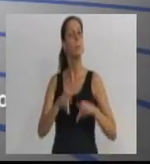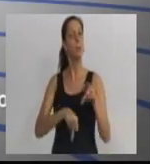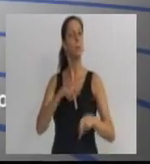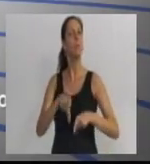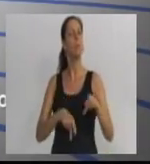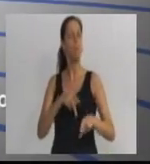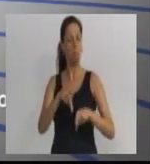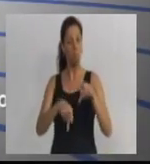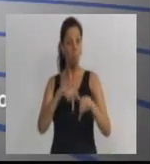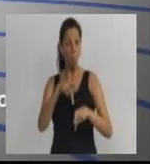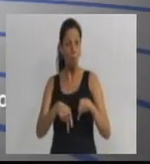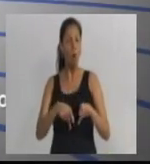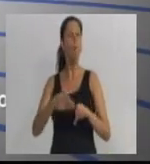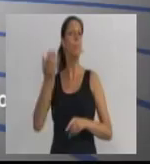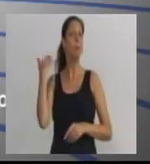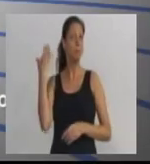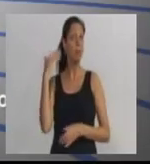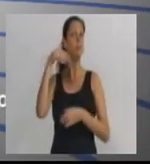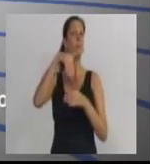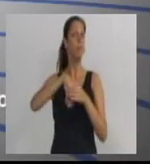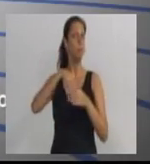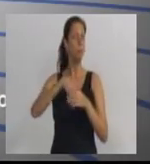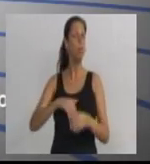O povo que elegeu ele, infelizmente.